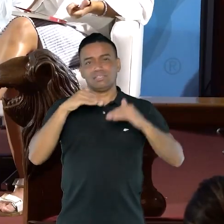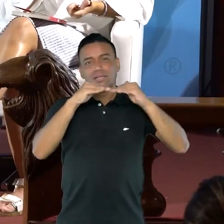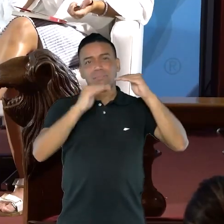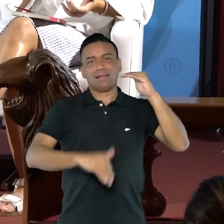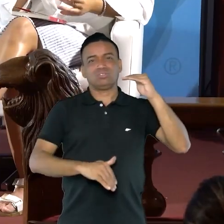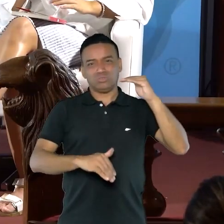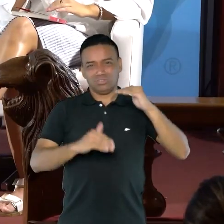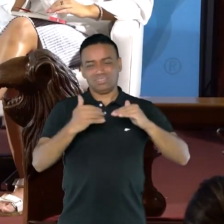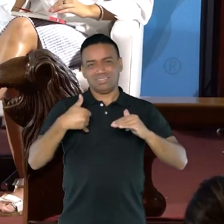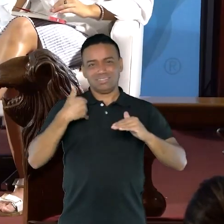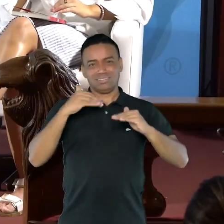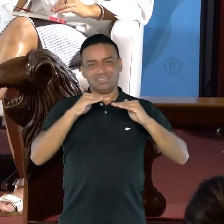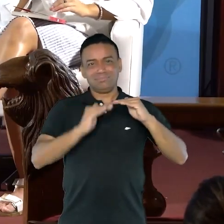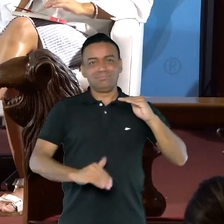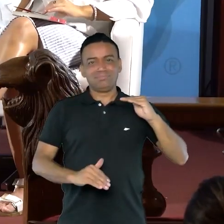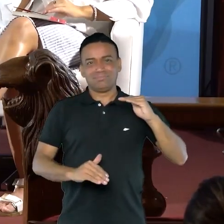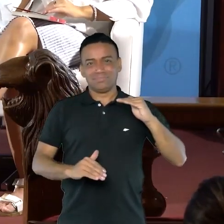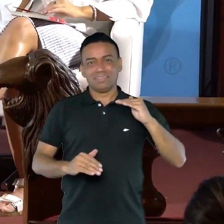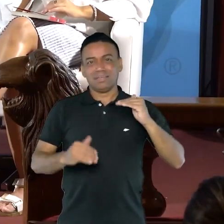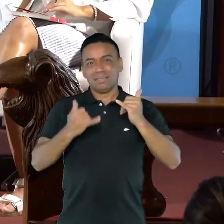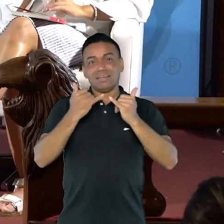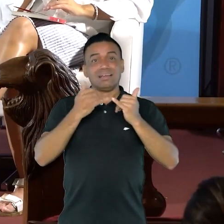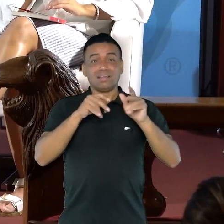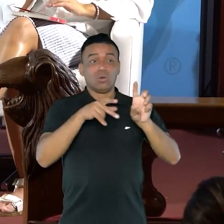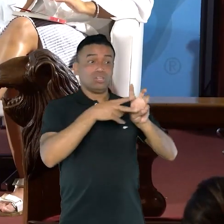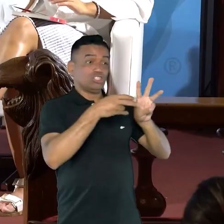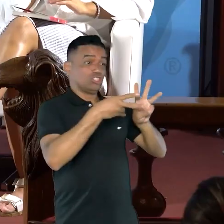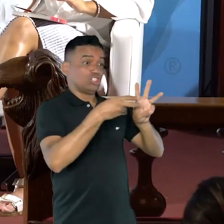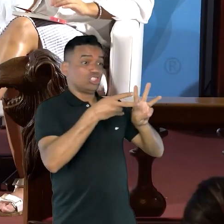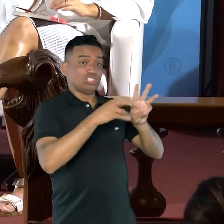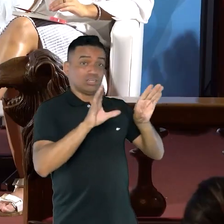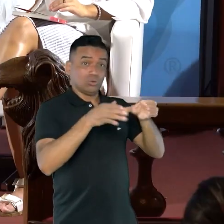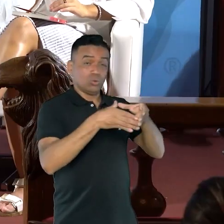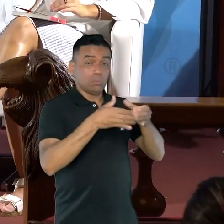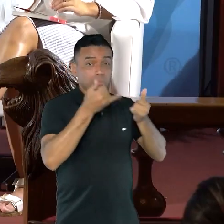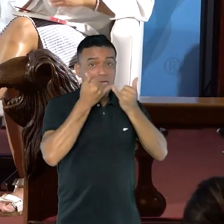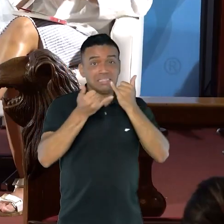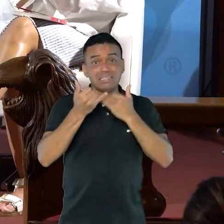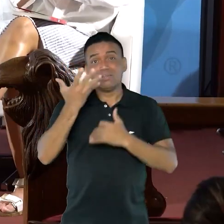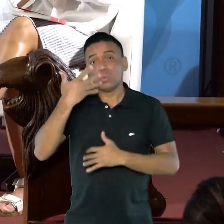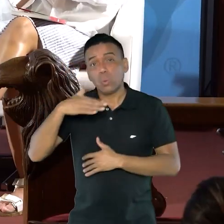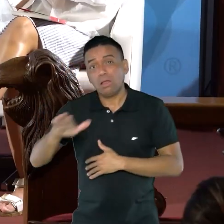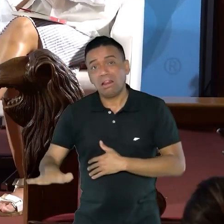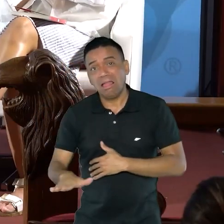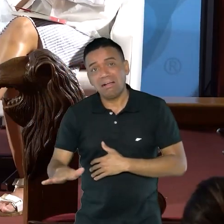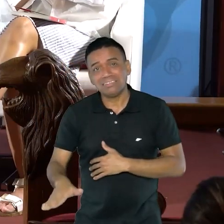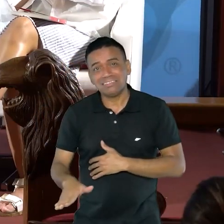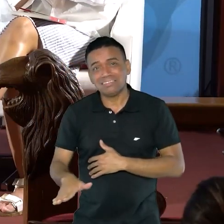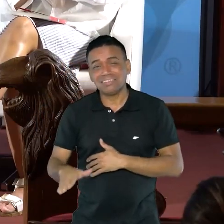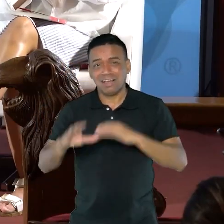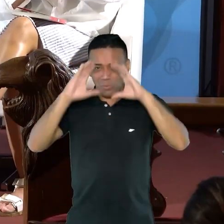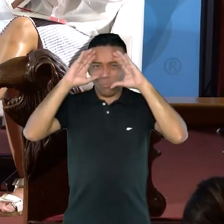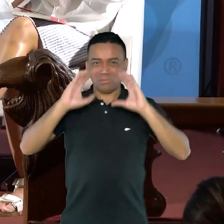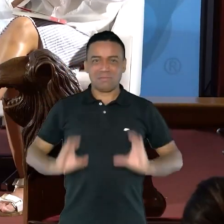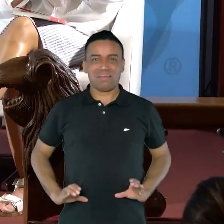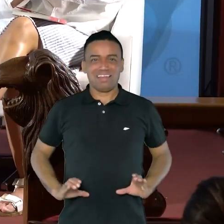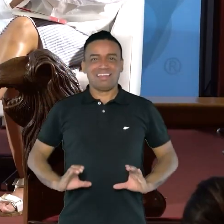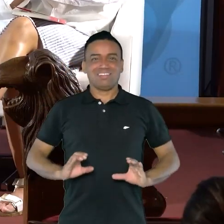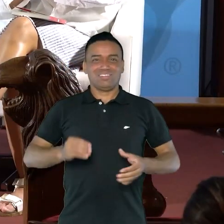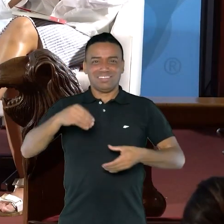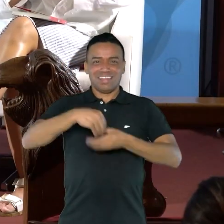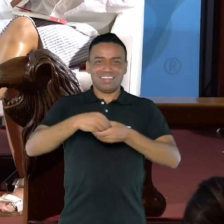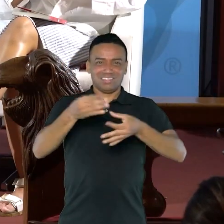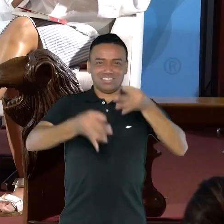nossos povos eram equiparados às crianças do ponto de vista jurídico legal. Como se, e isso é algo que os mais